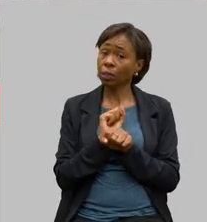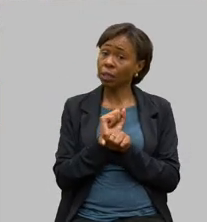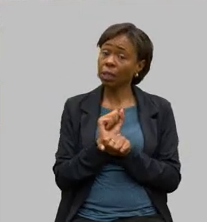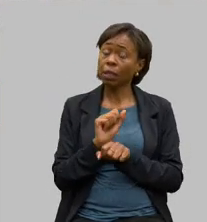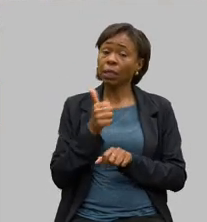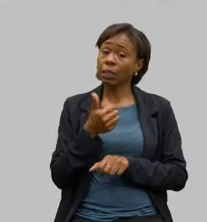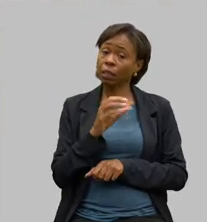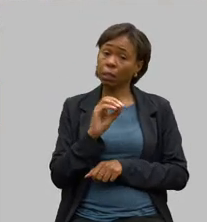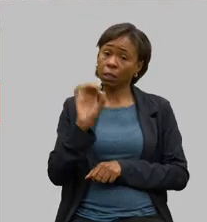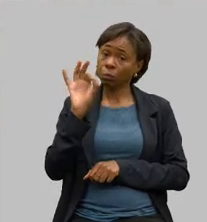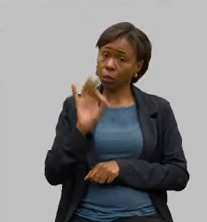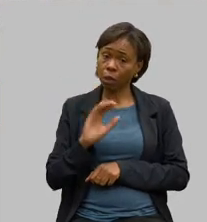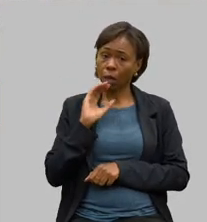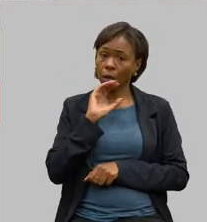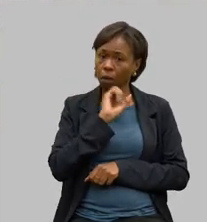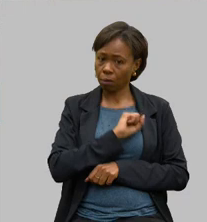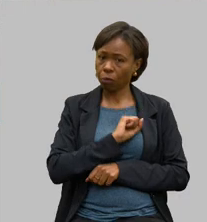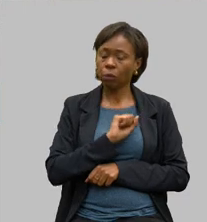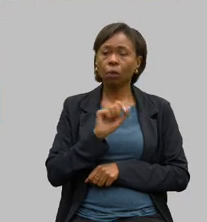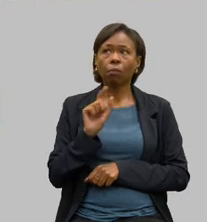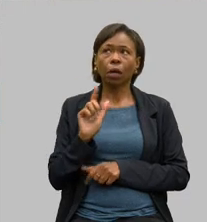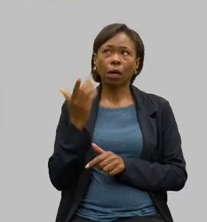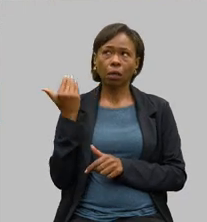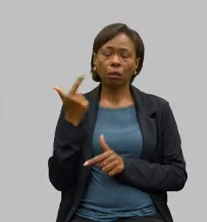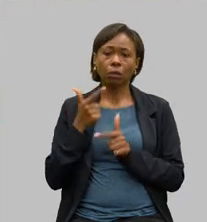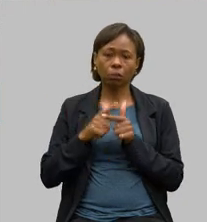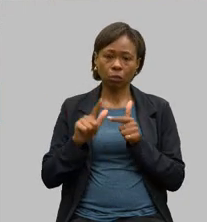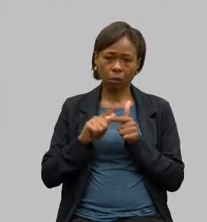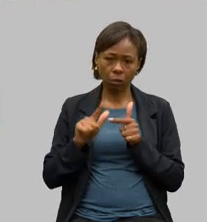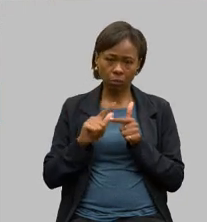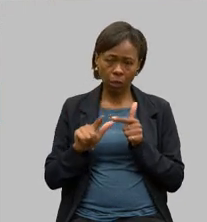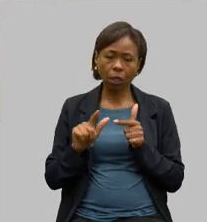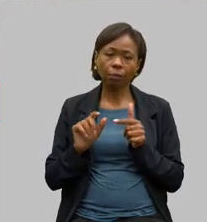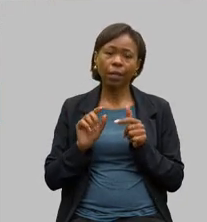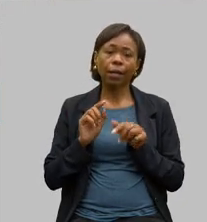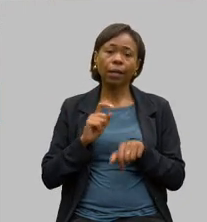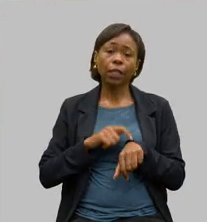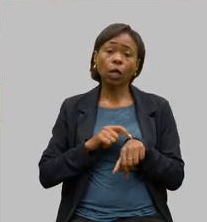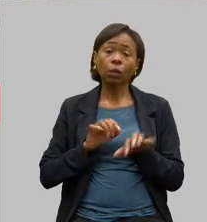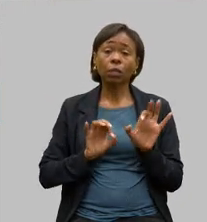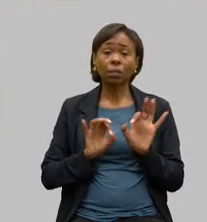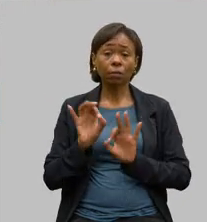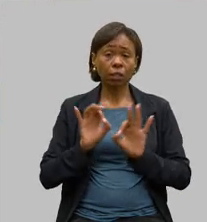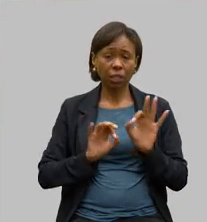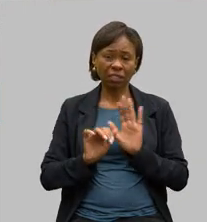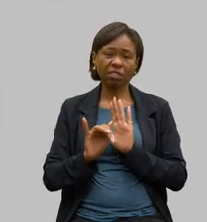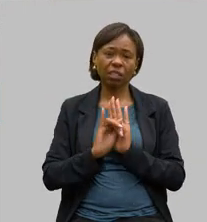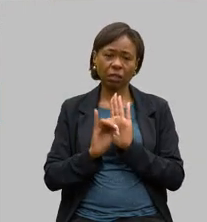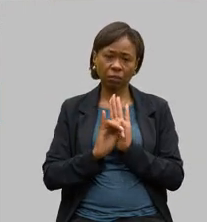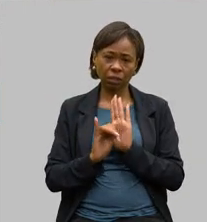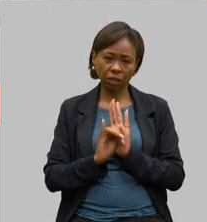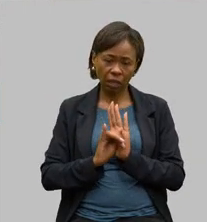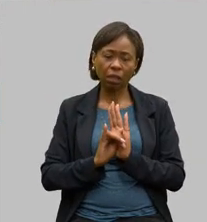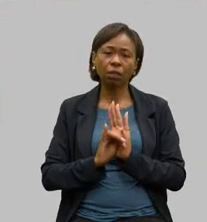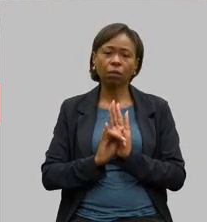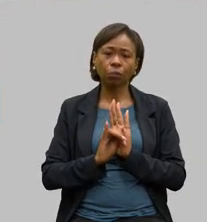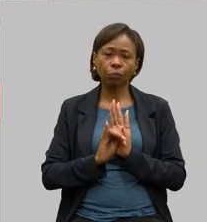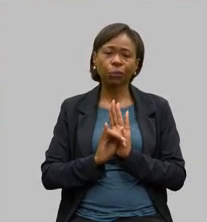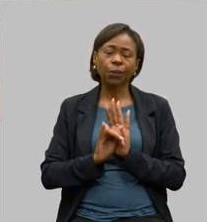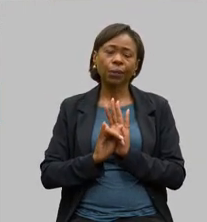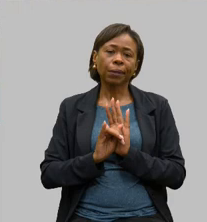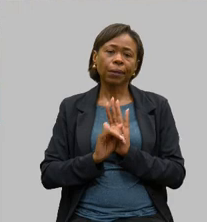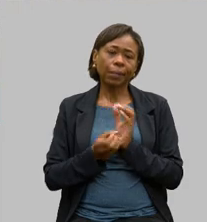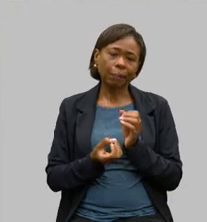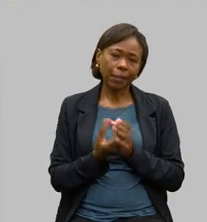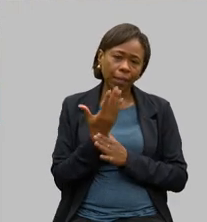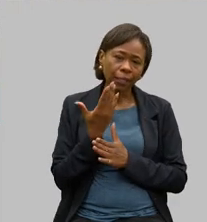tivemos um problema muito grave eh na na elaboração eh dos editais na execução do edital que levou